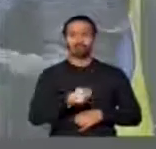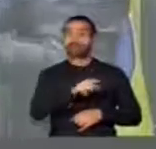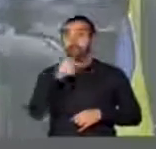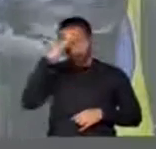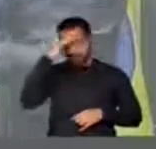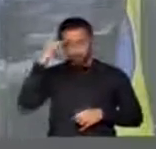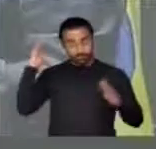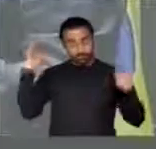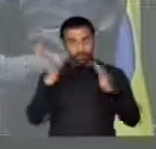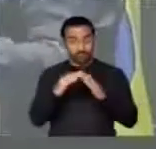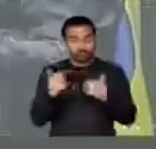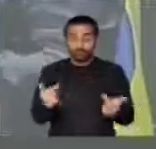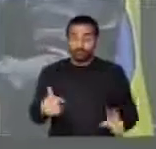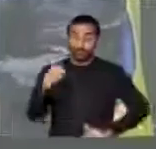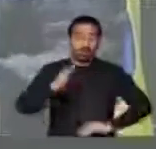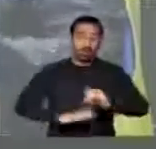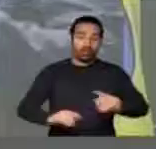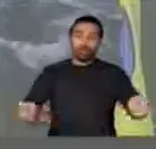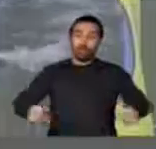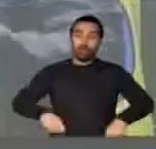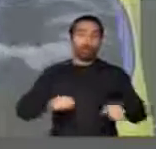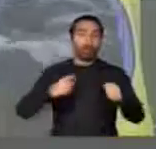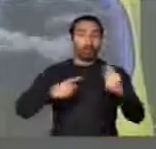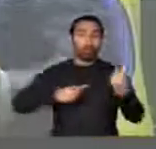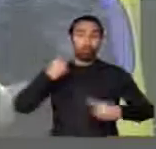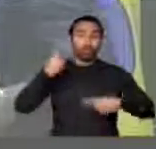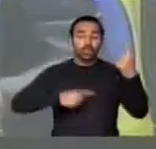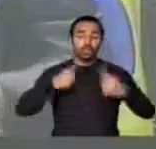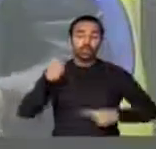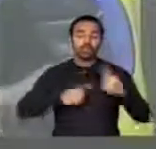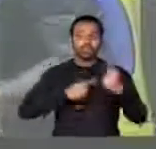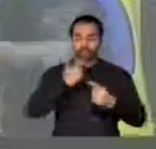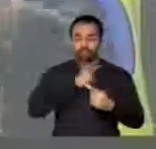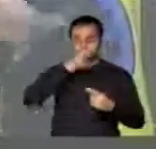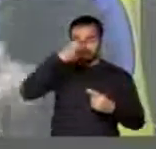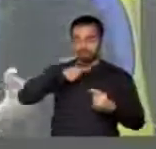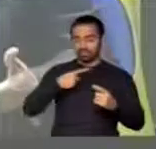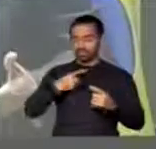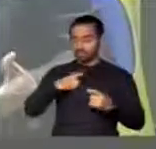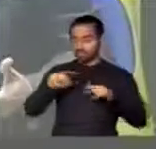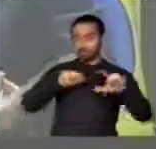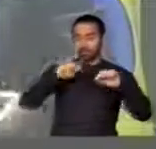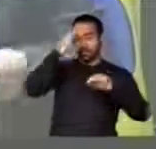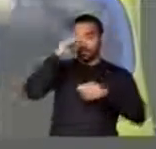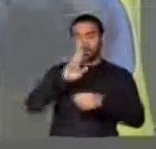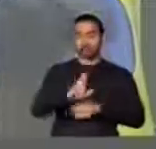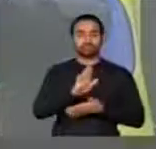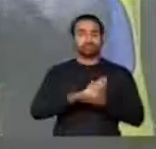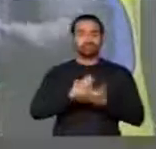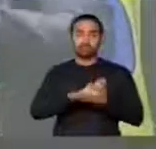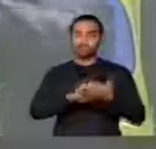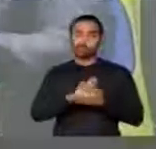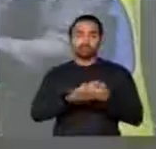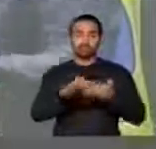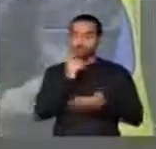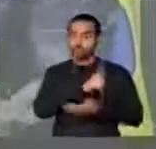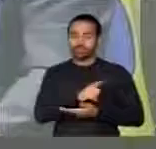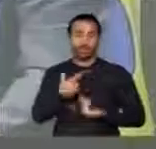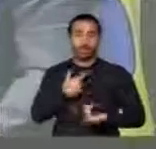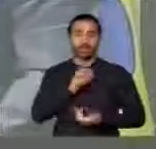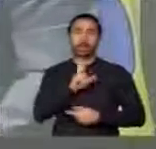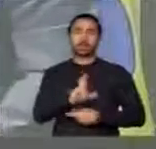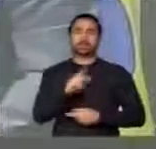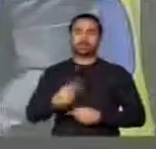têm capacidade política de se autorrepresentar e de ter voz, inclusive aqui neste